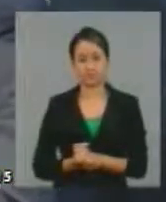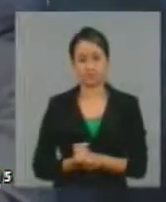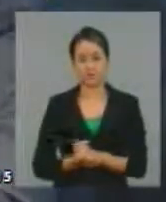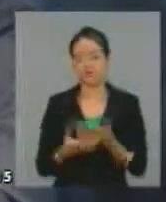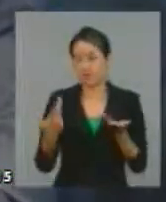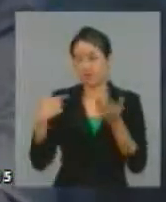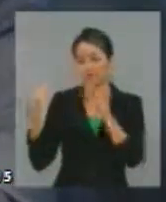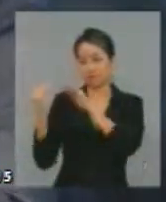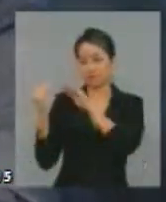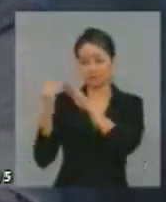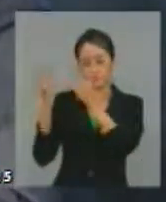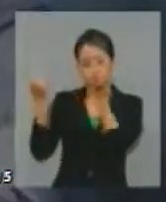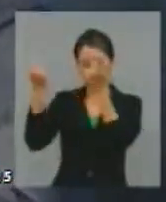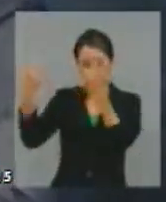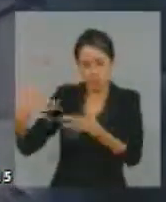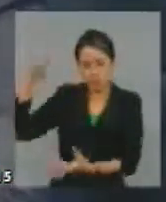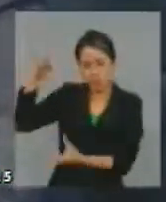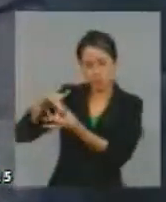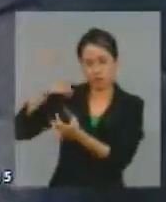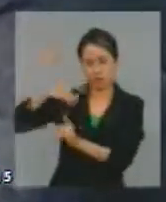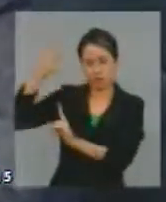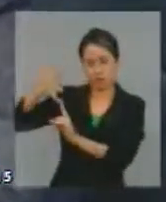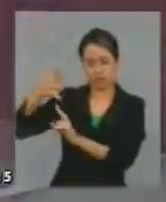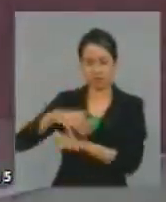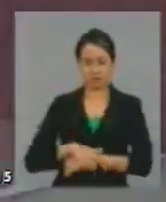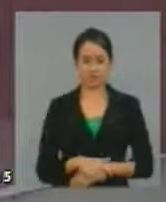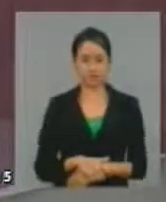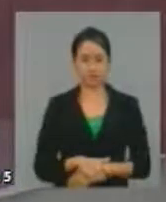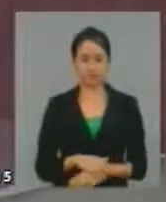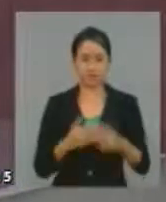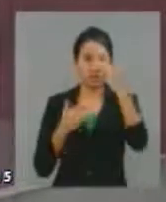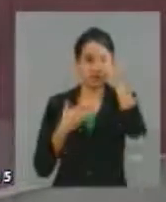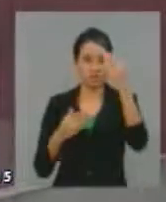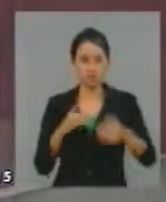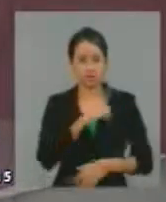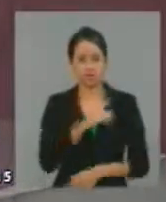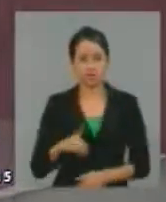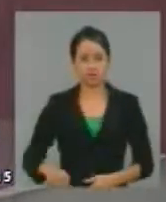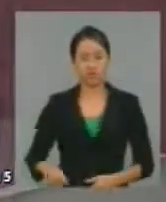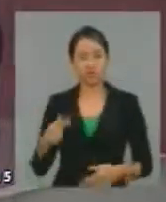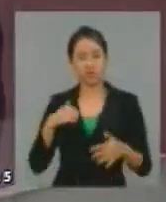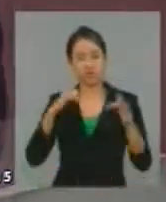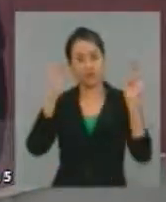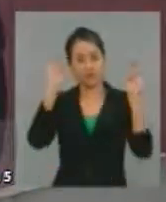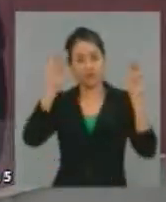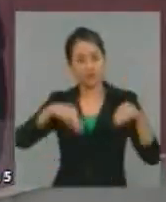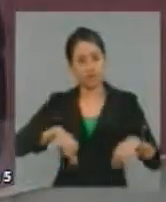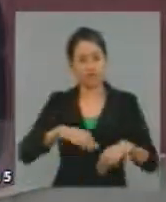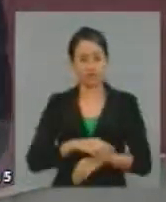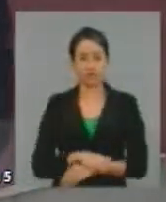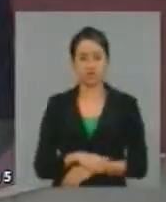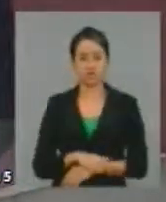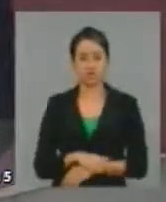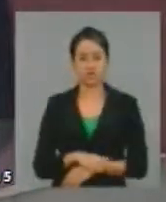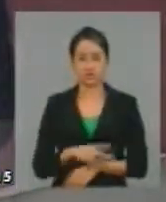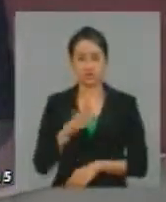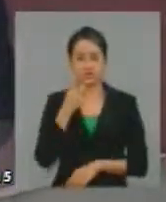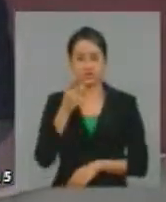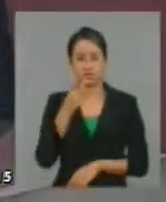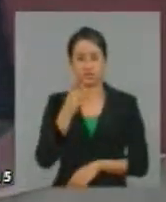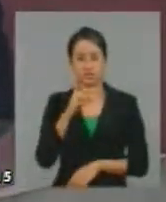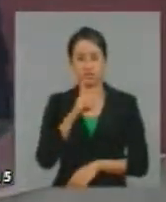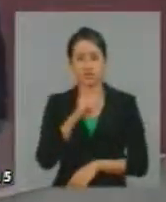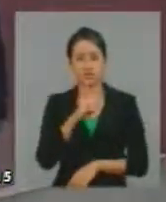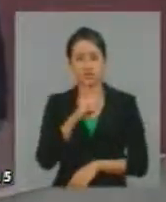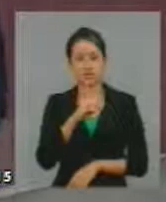fato, aí seu pronunciamento. Obrigado, deputado Moisés. Eu finalizo o pronunciamento, deputado, dizendo para a deputada Beth